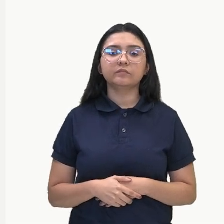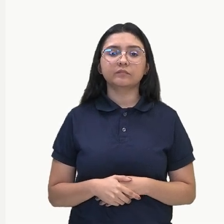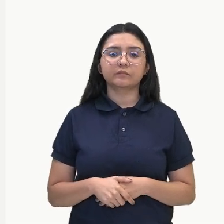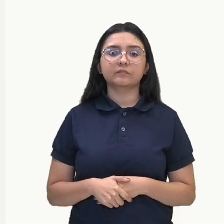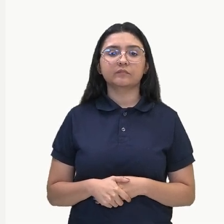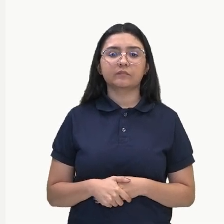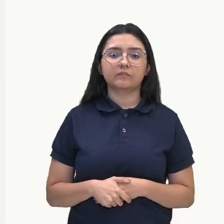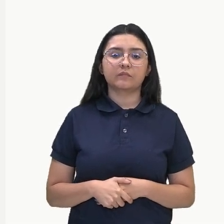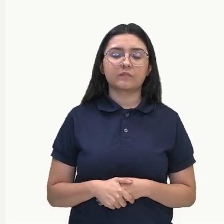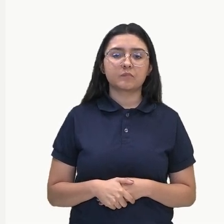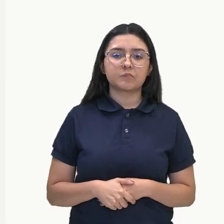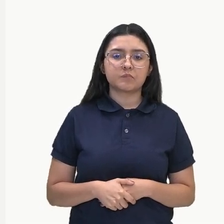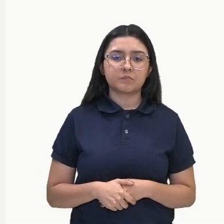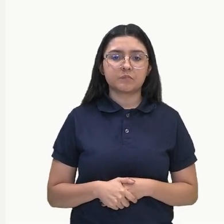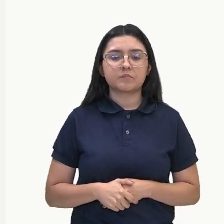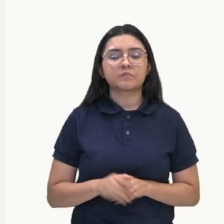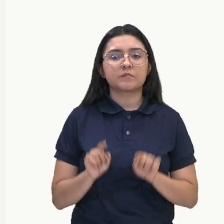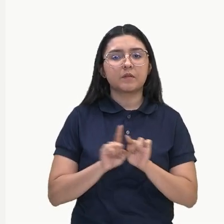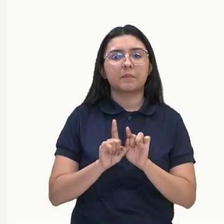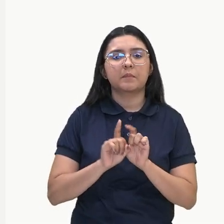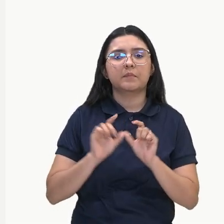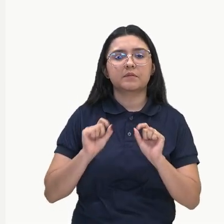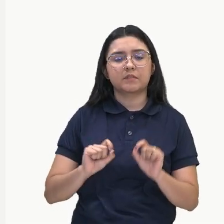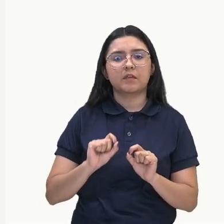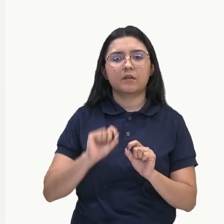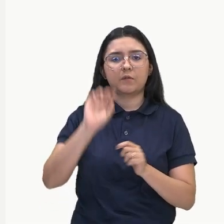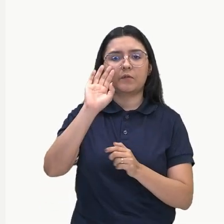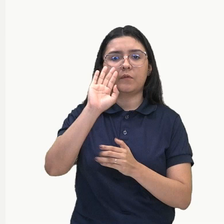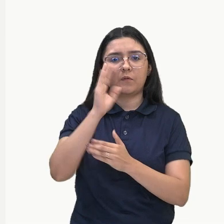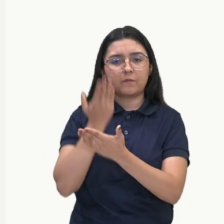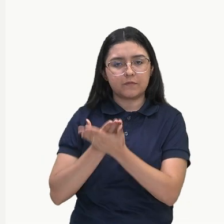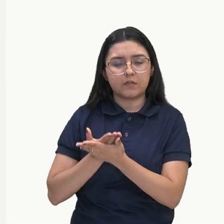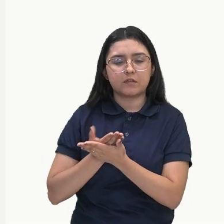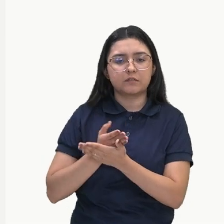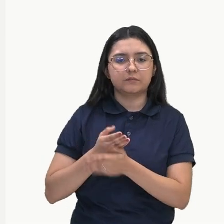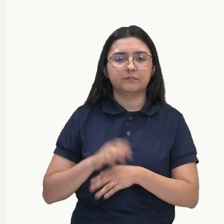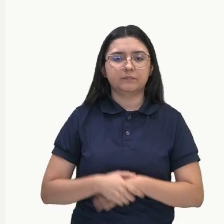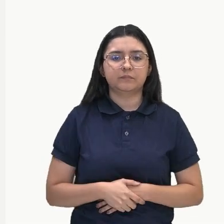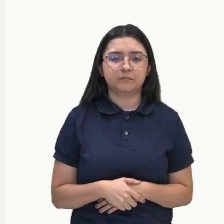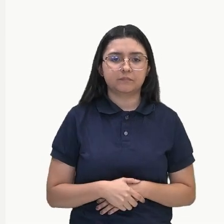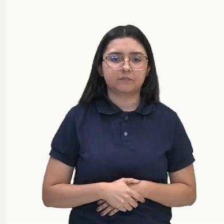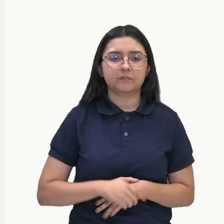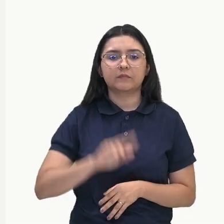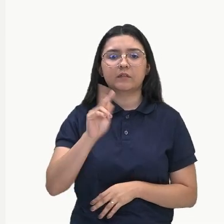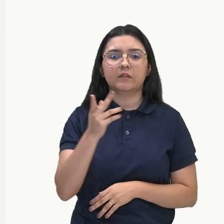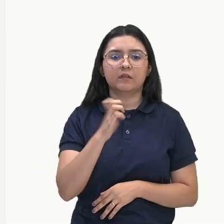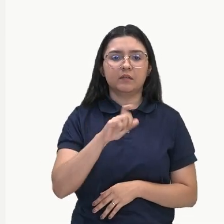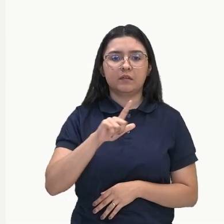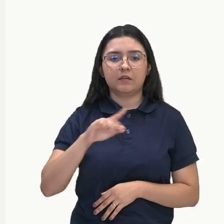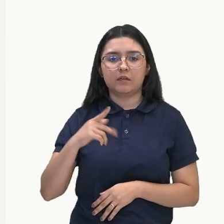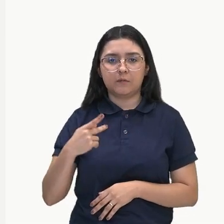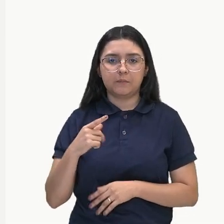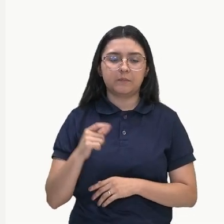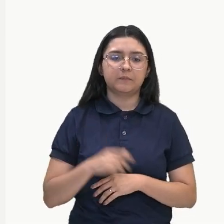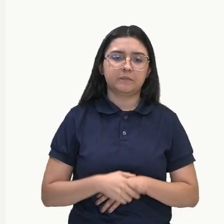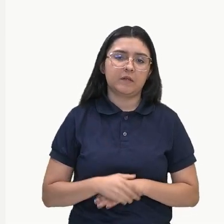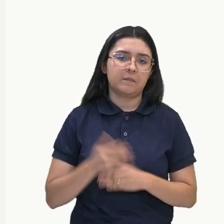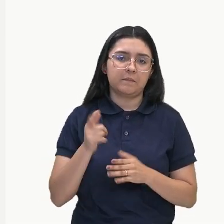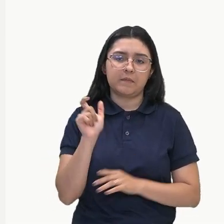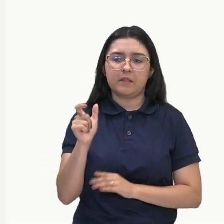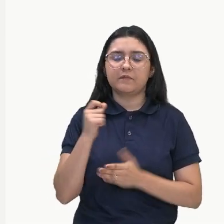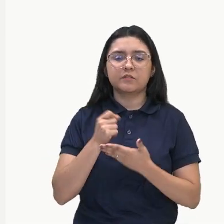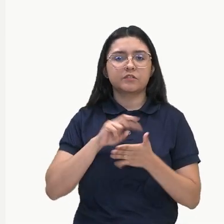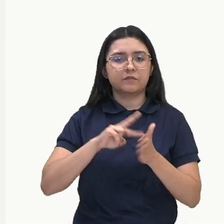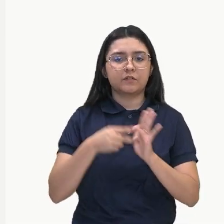self-confidence, né? Sua confiança, ok? Help you. Olha o help, palavra ajudar, não é?